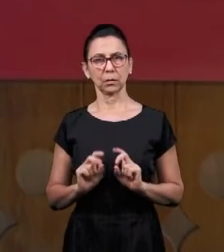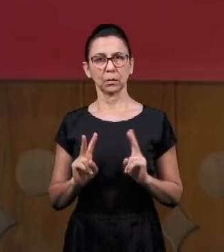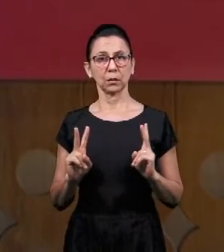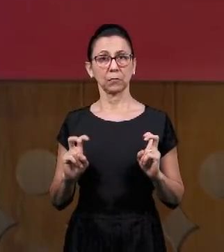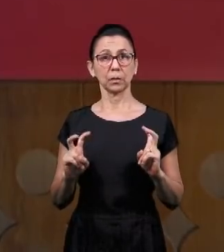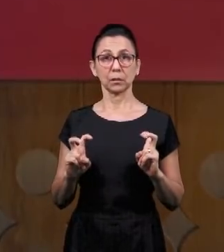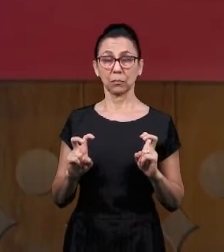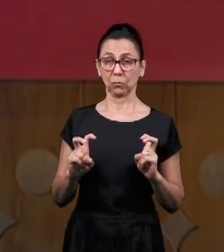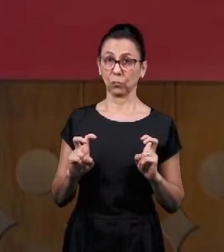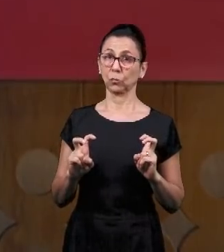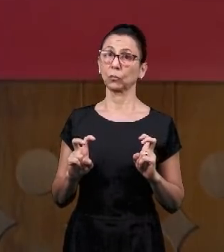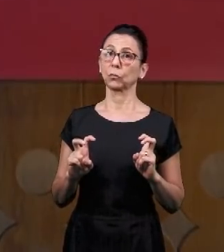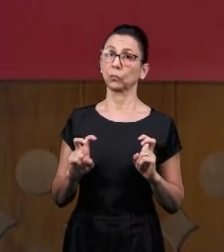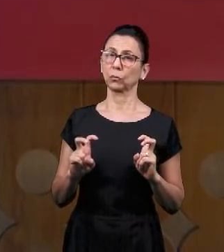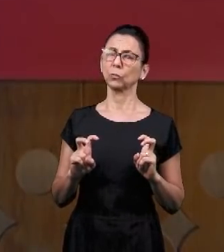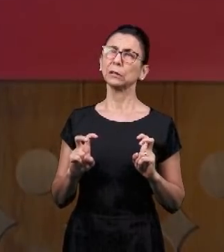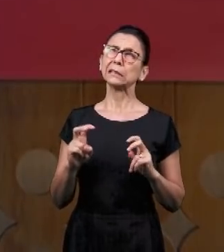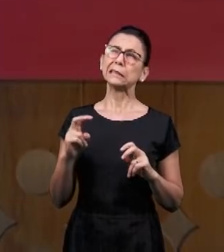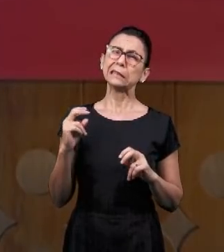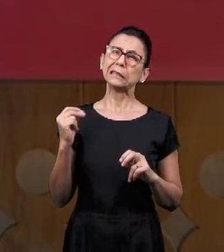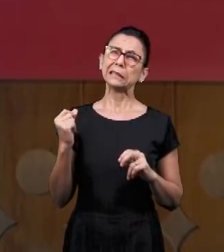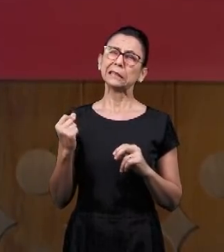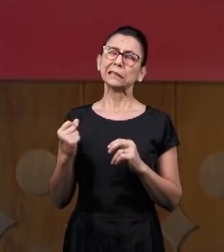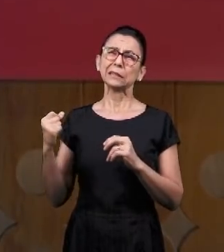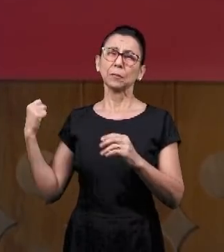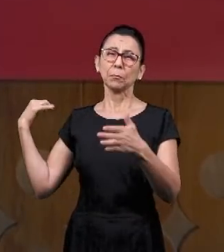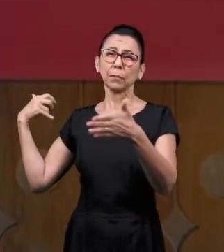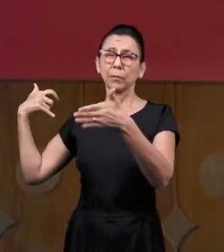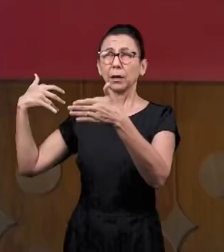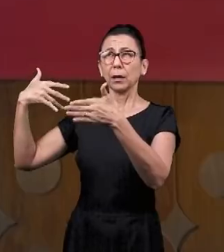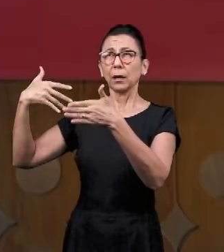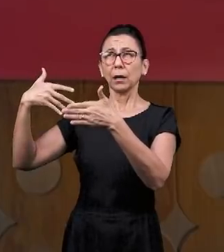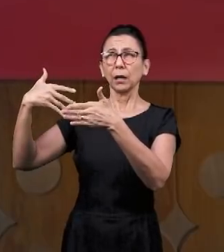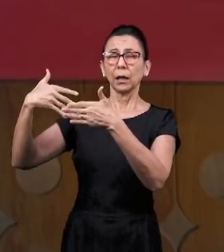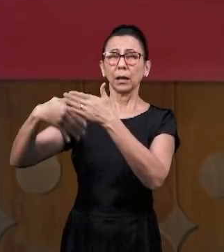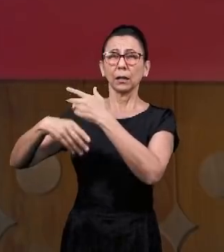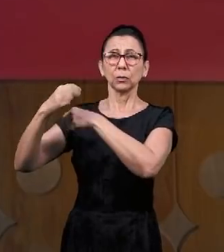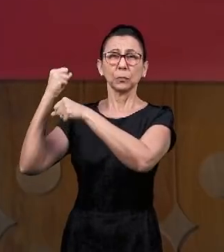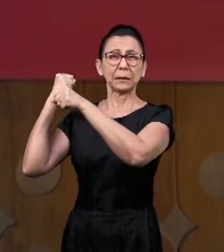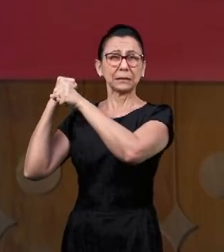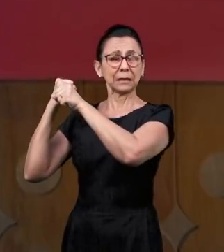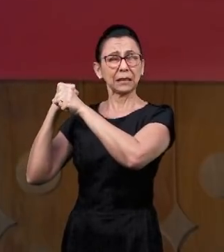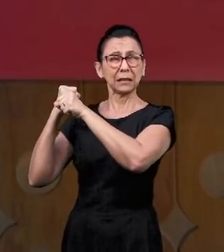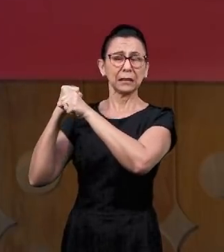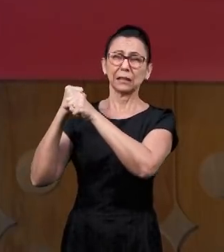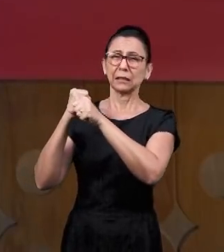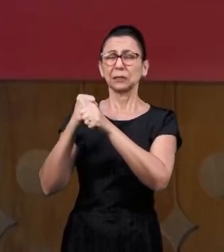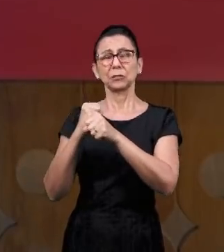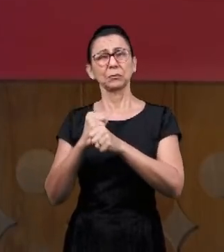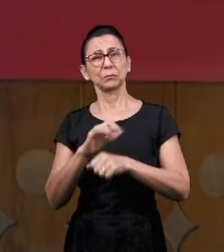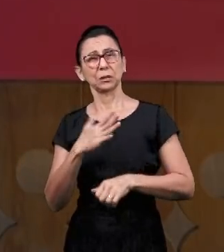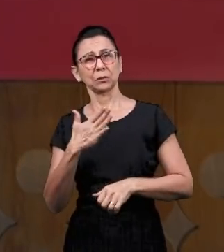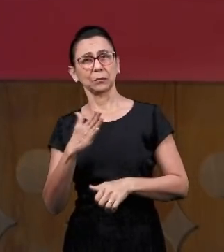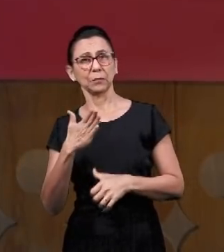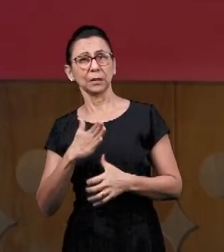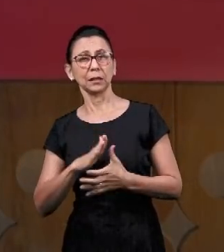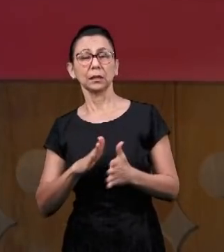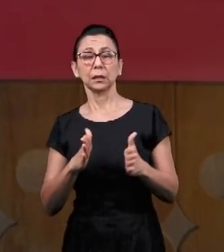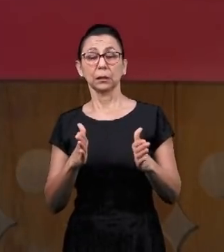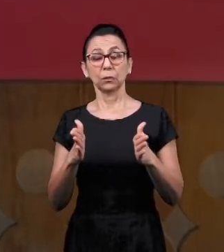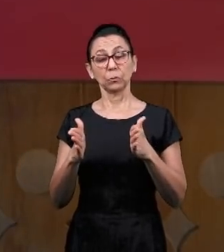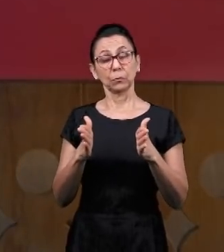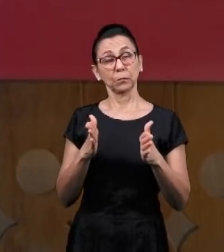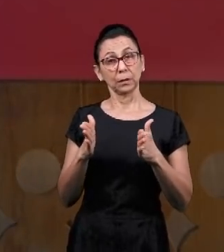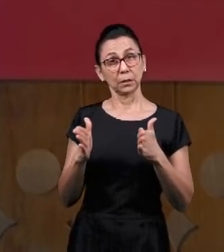que nós trouxemos no começo do ano passado, acho que um pouco mais na metade do ano, do mês passado, durante o período que